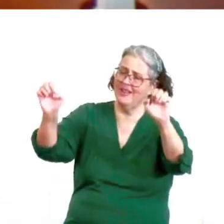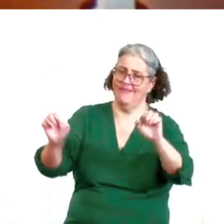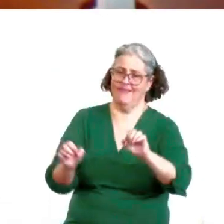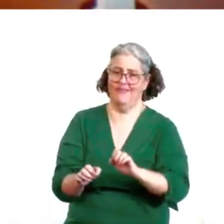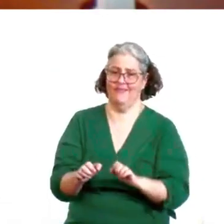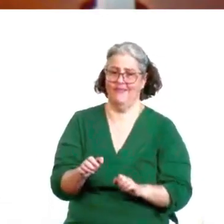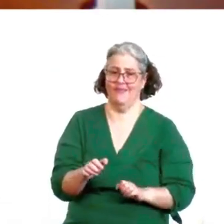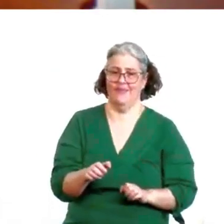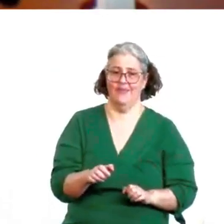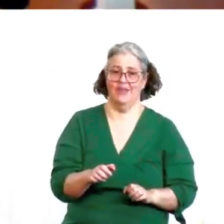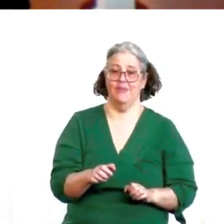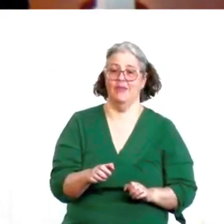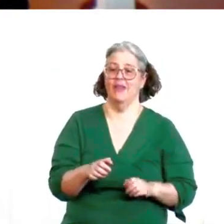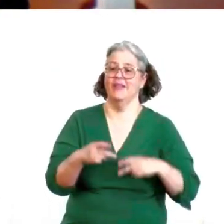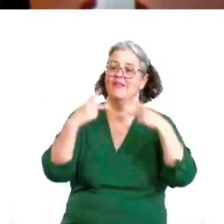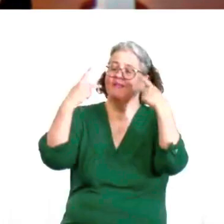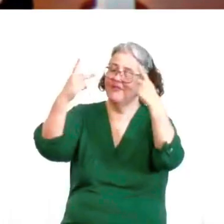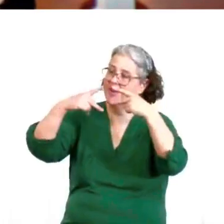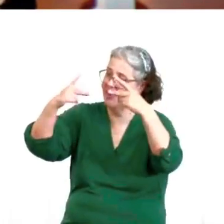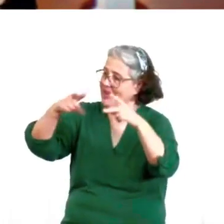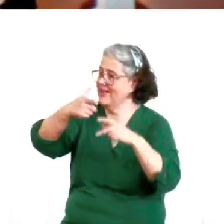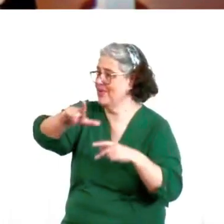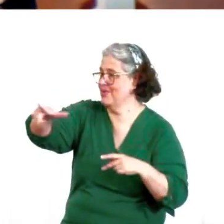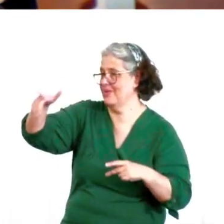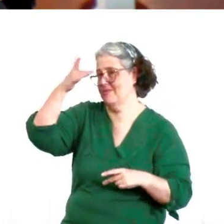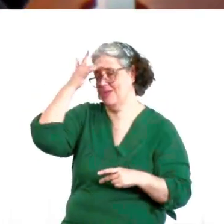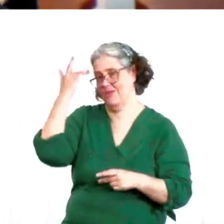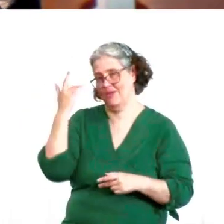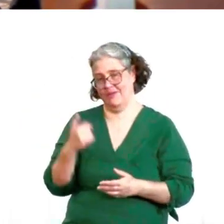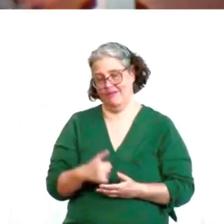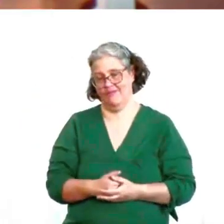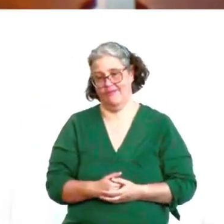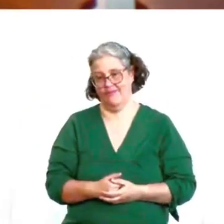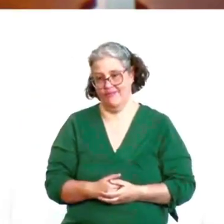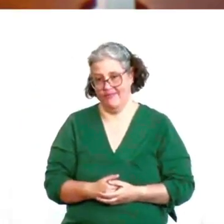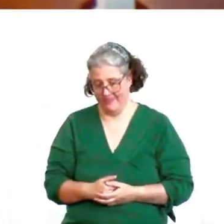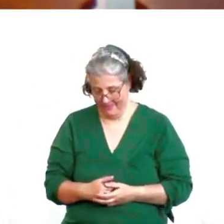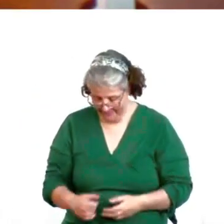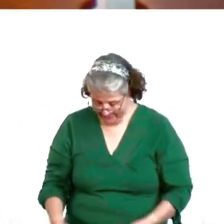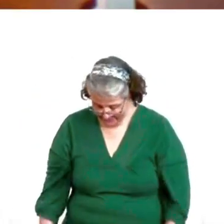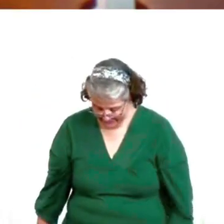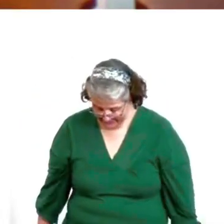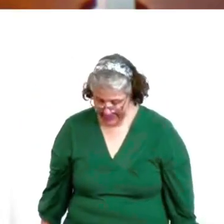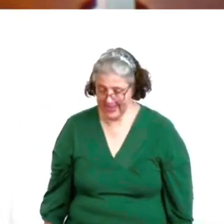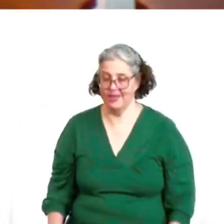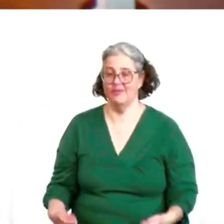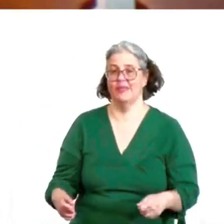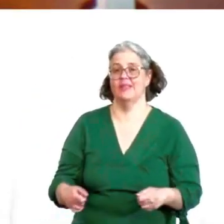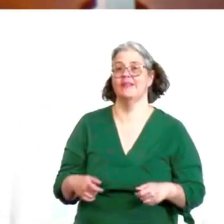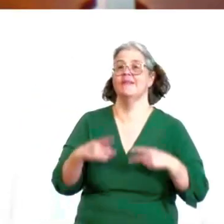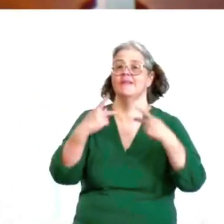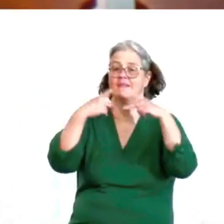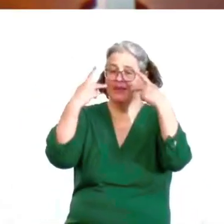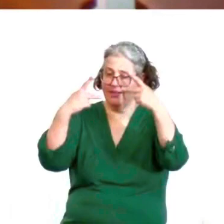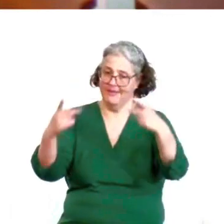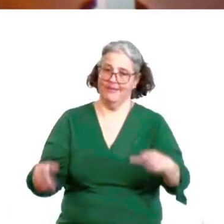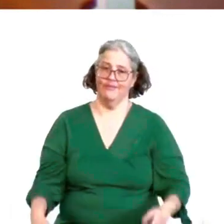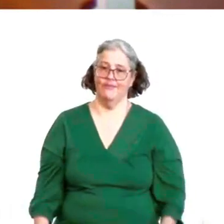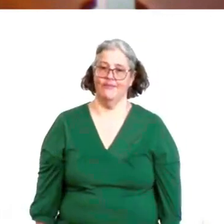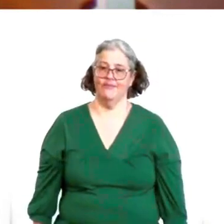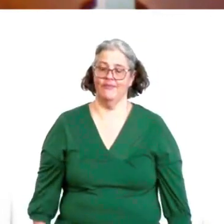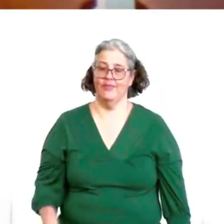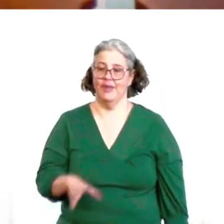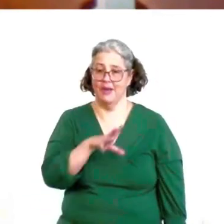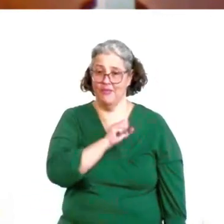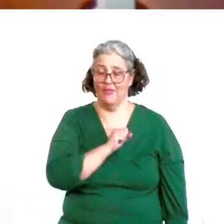para ser compartilhada. Essa bênção precisa ser compartilhada. Queridos,